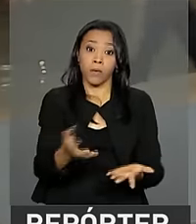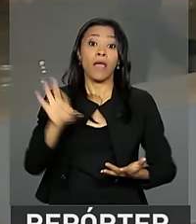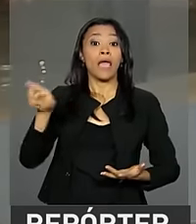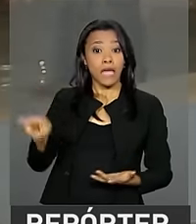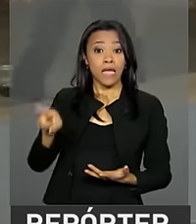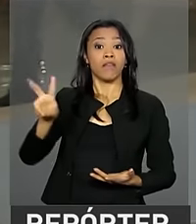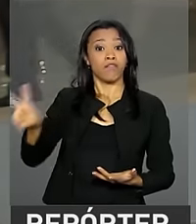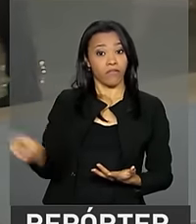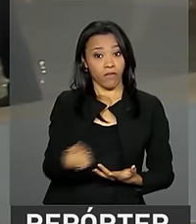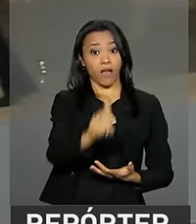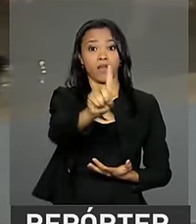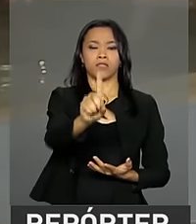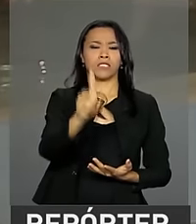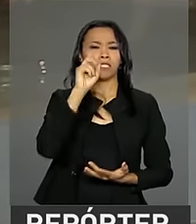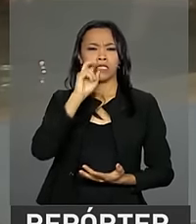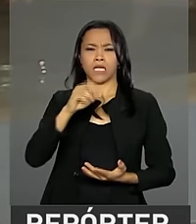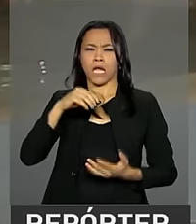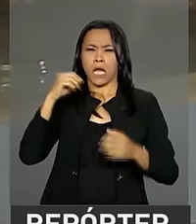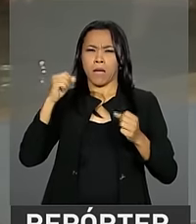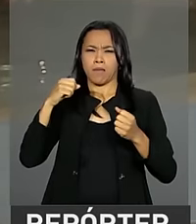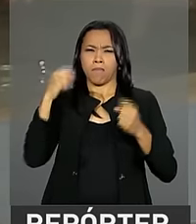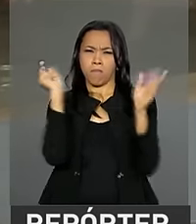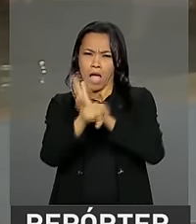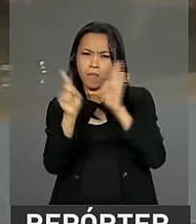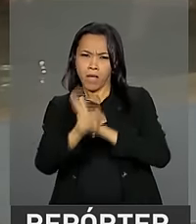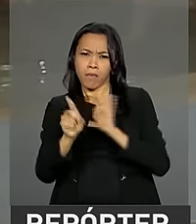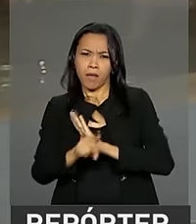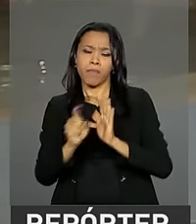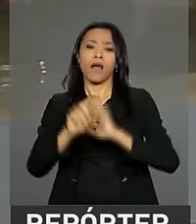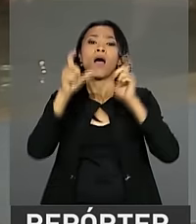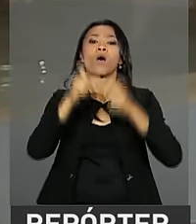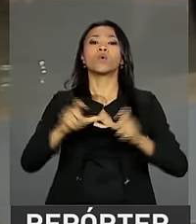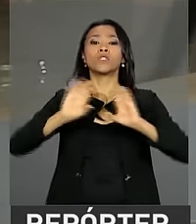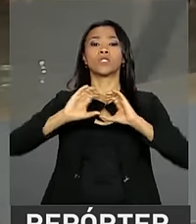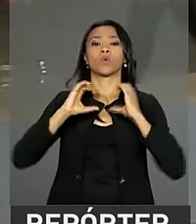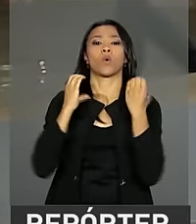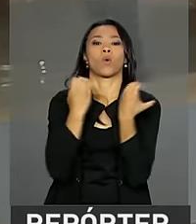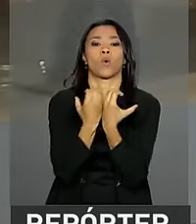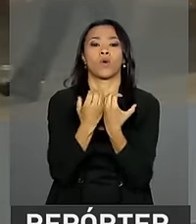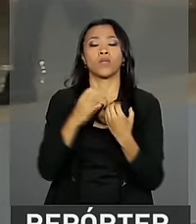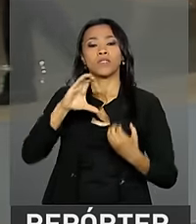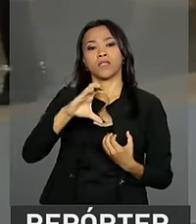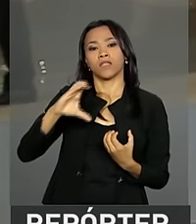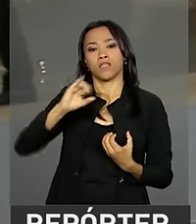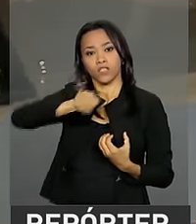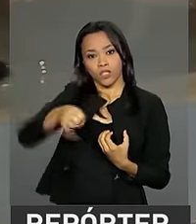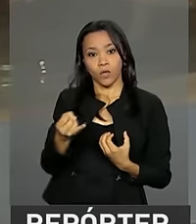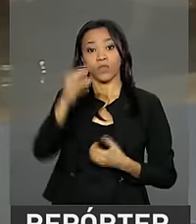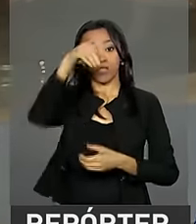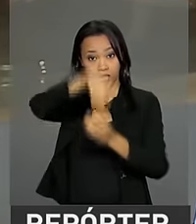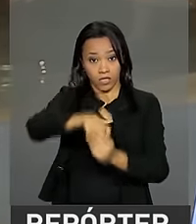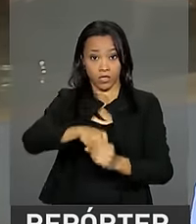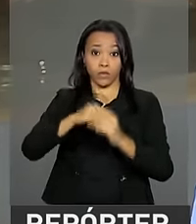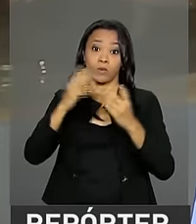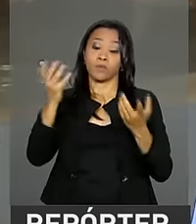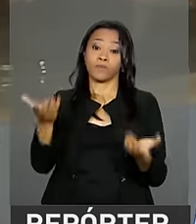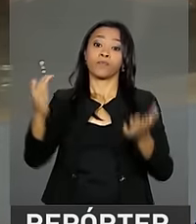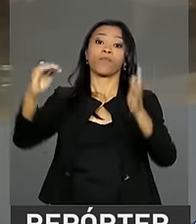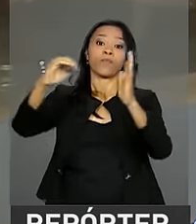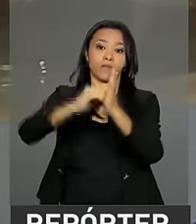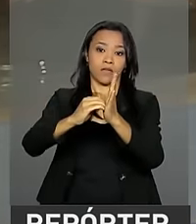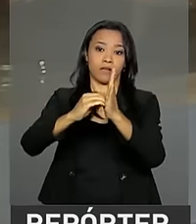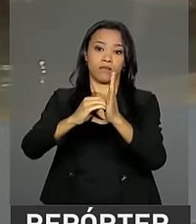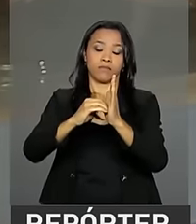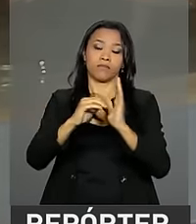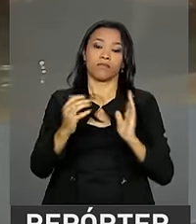pela sabatina na Comissão de Constituição e Justiça do Senado, prevista para o início de março. E hoje,